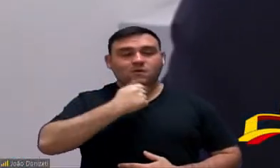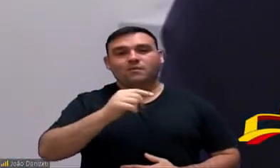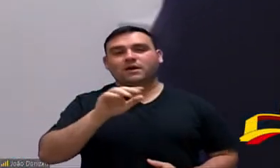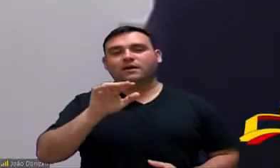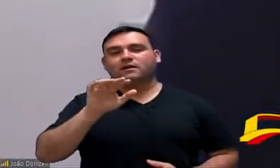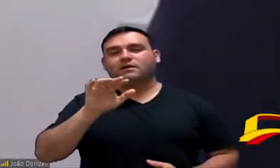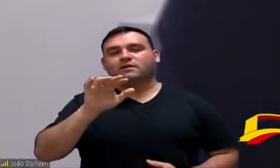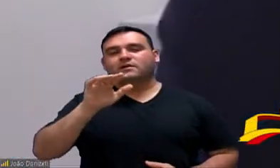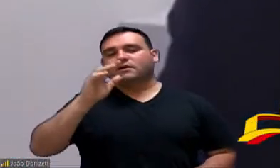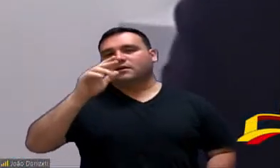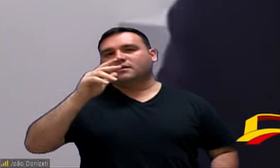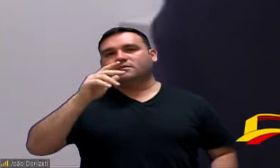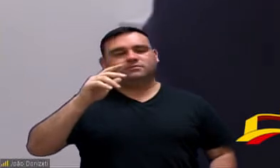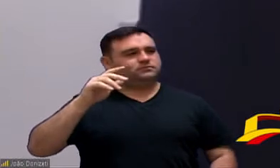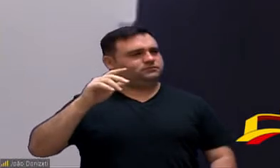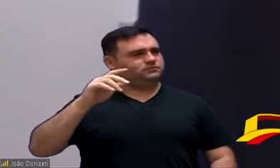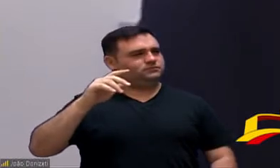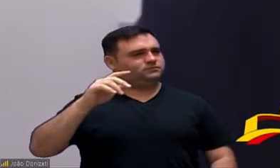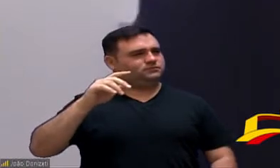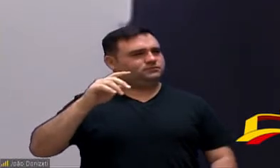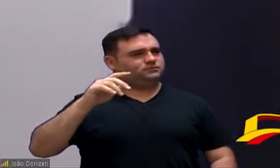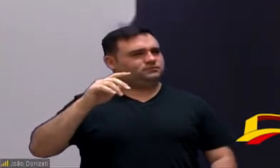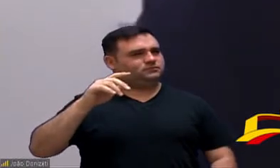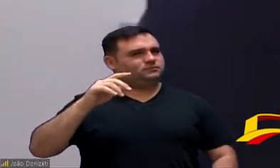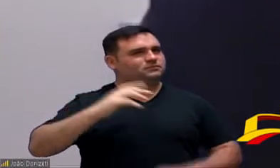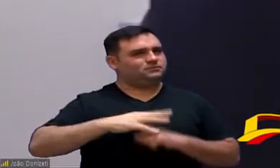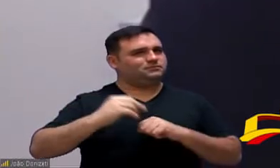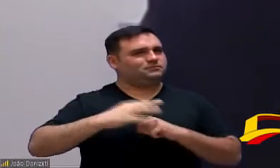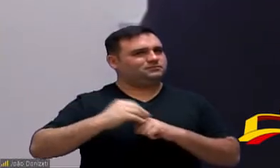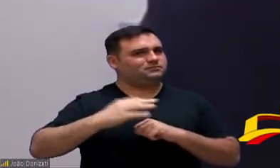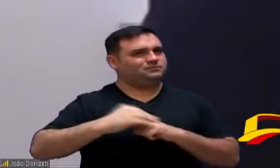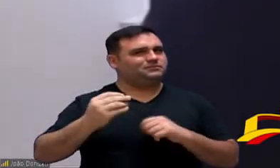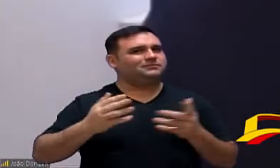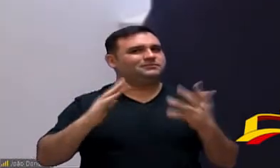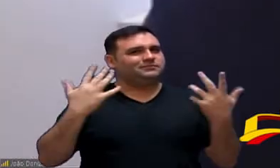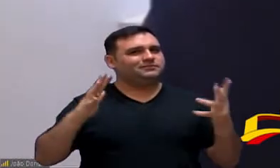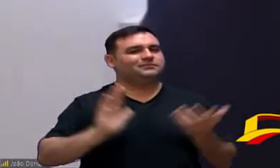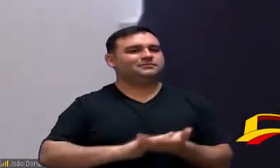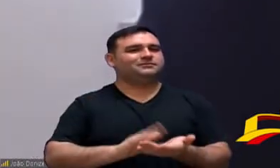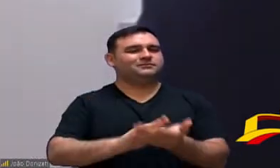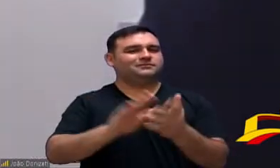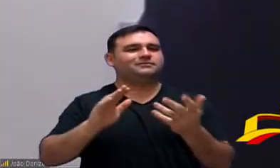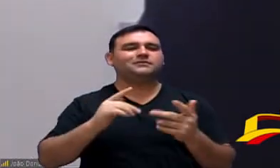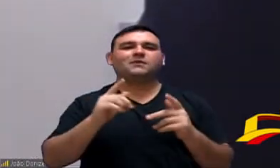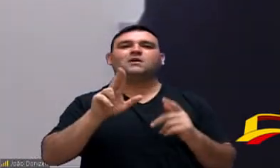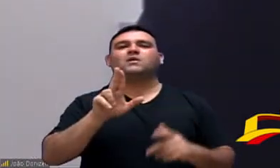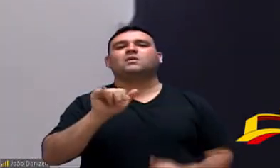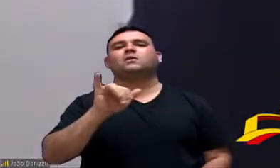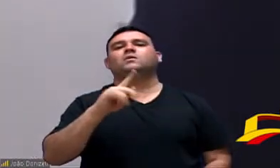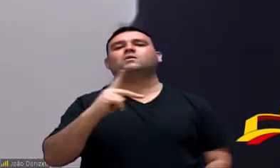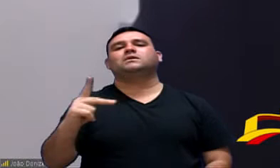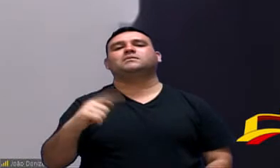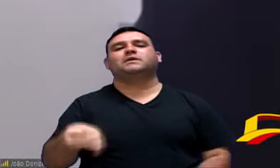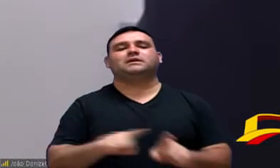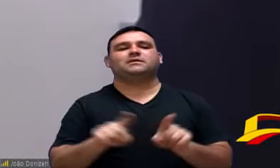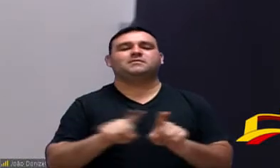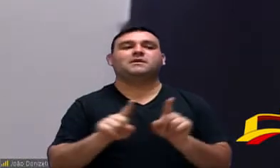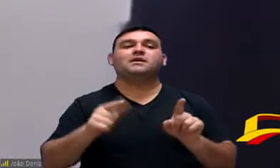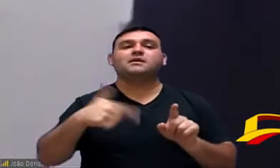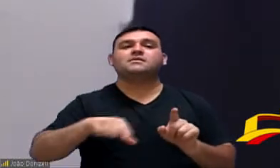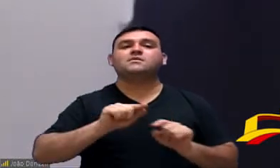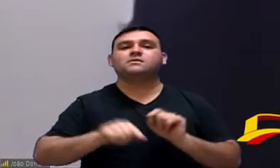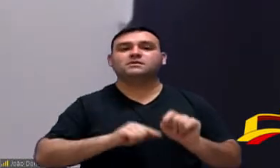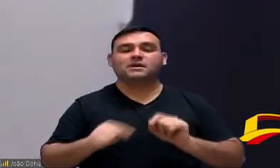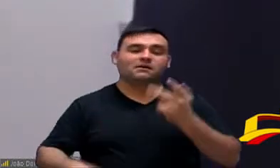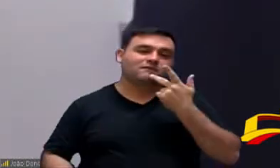vereador Venta, queria cumprimentá-lo por essa moção de aplauso também à Unip e dizer que na